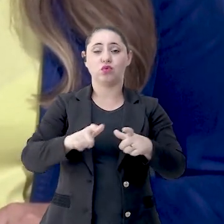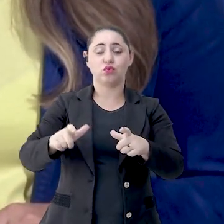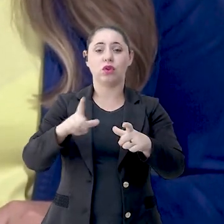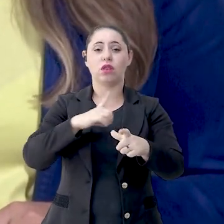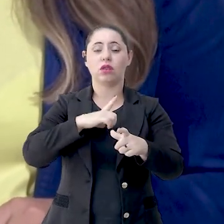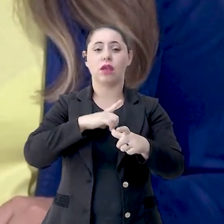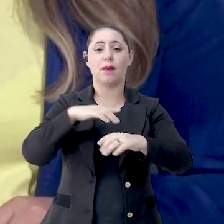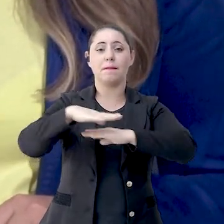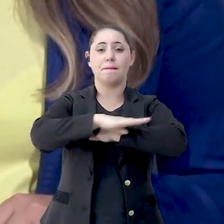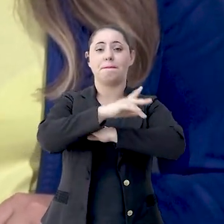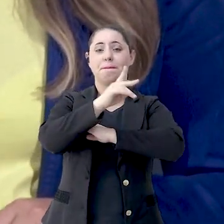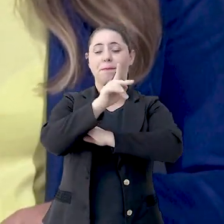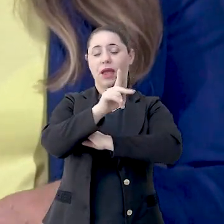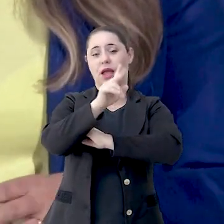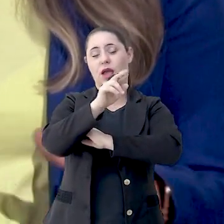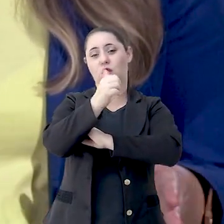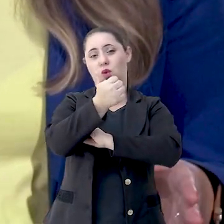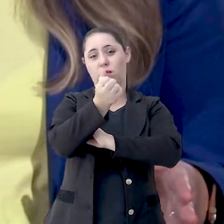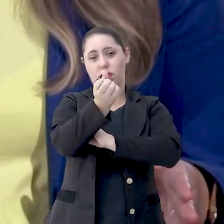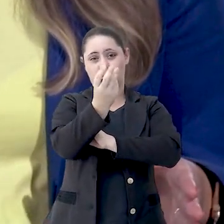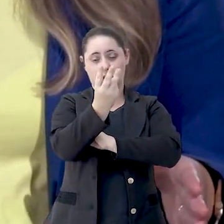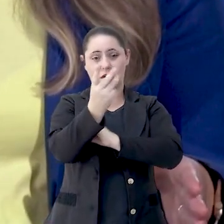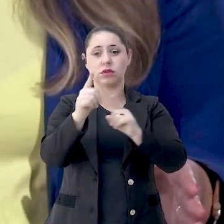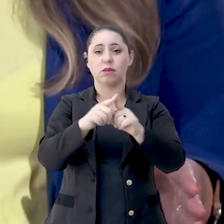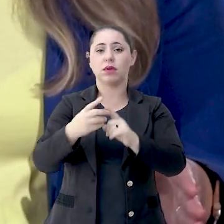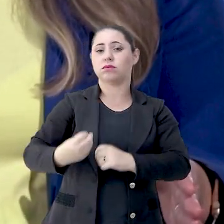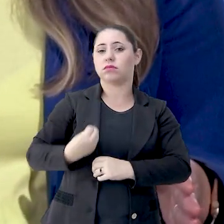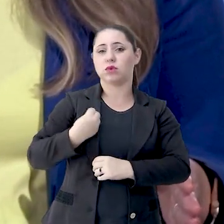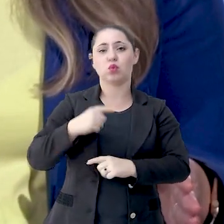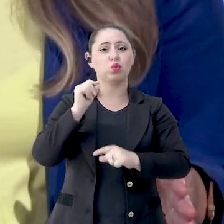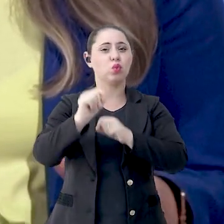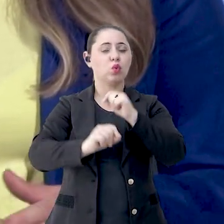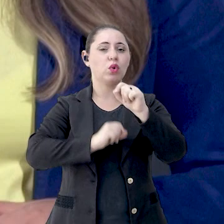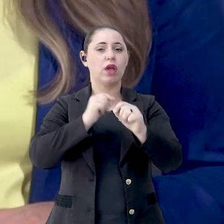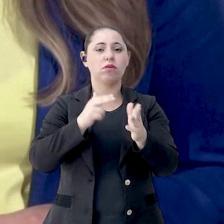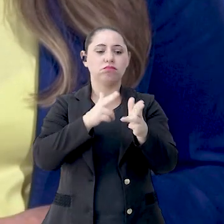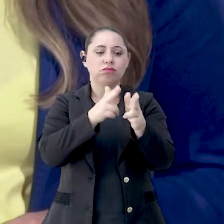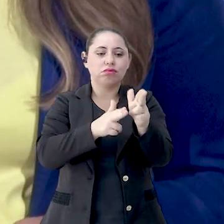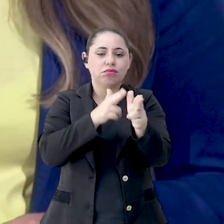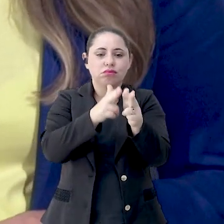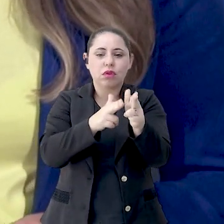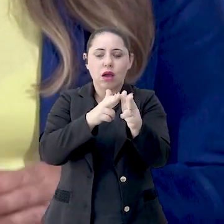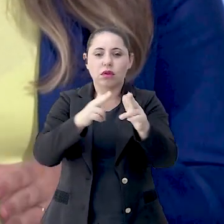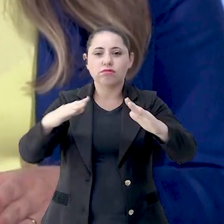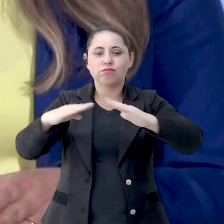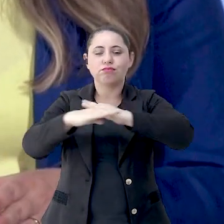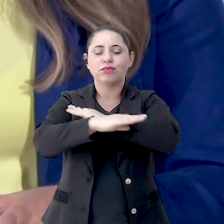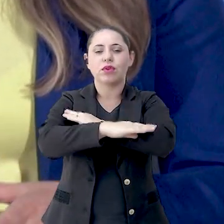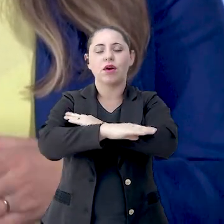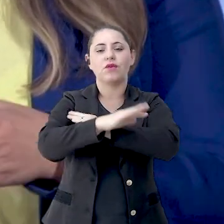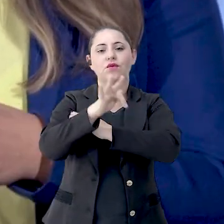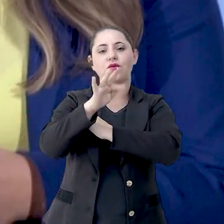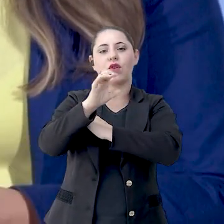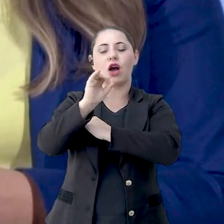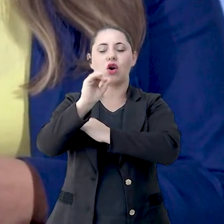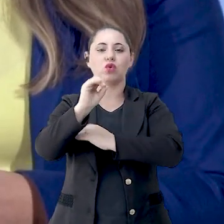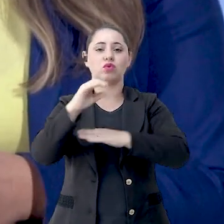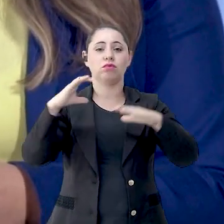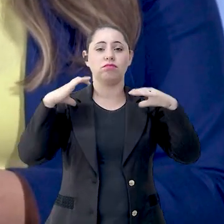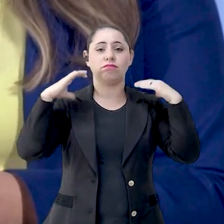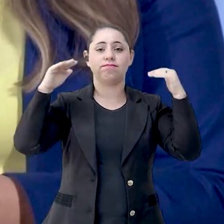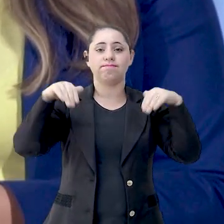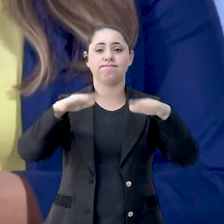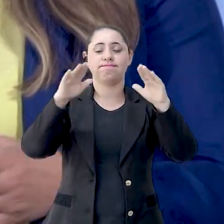as indústrias da região. A região é cortada pela BR-163 e também há presença